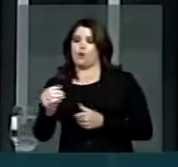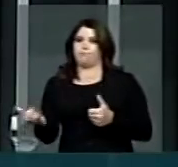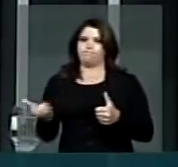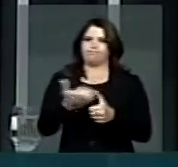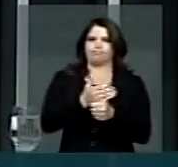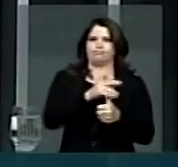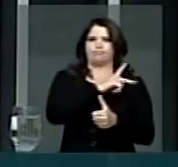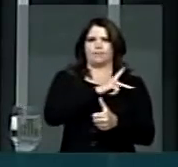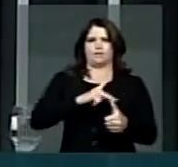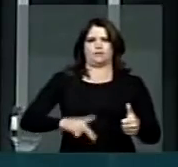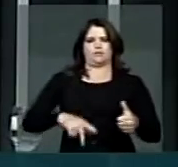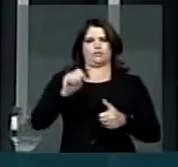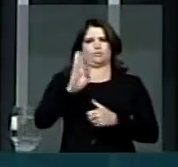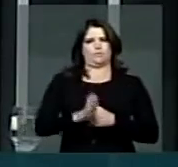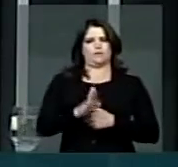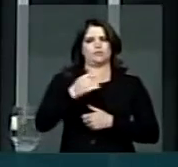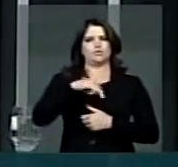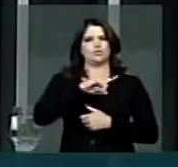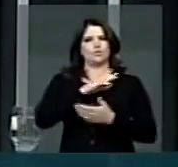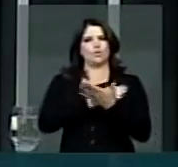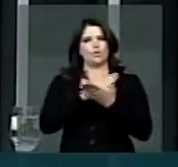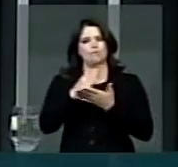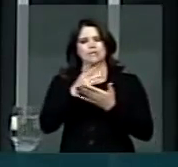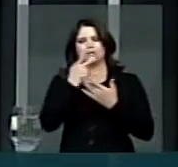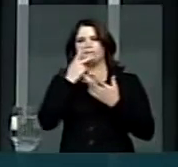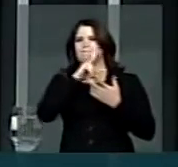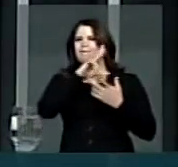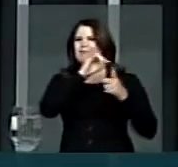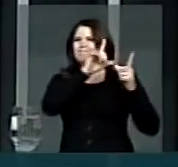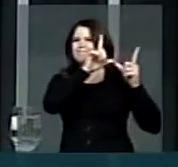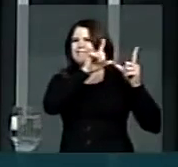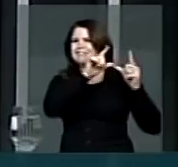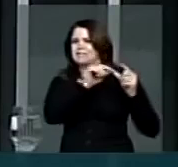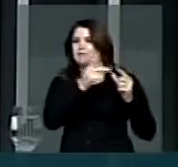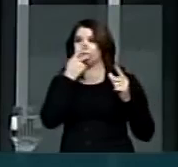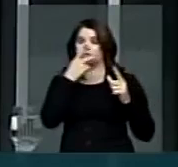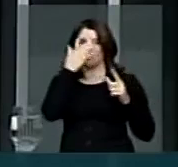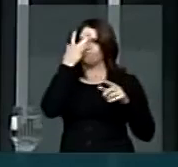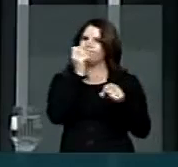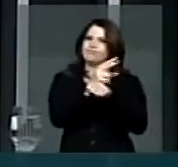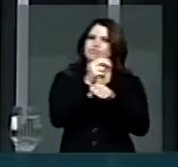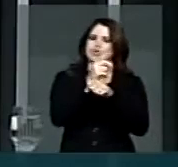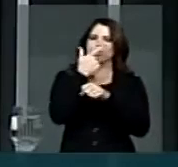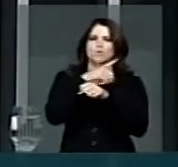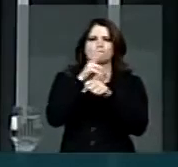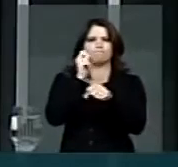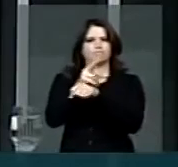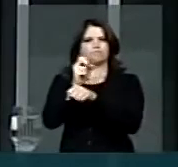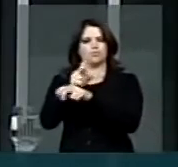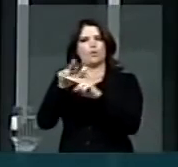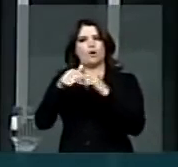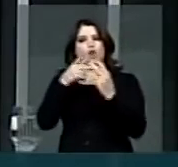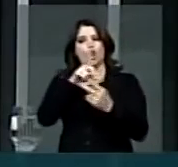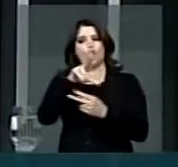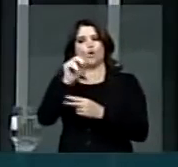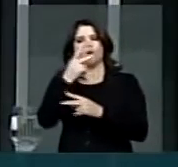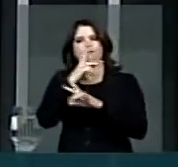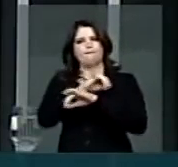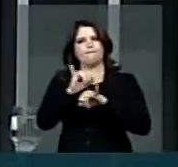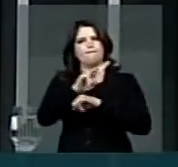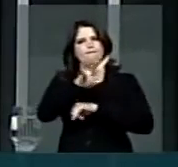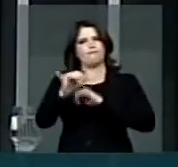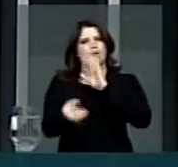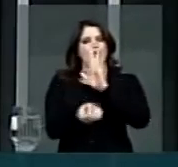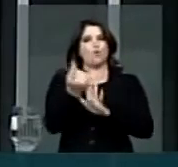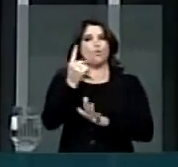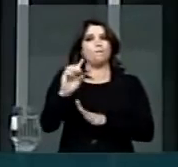República, começamos uma drástica redução no emprego. Quando Lula anunciava que geraria 1